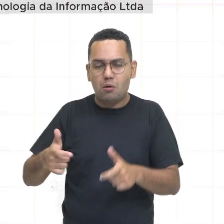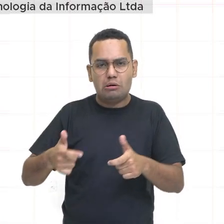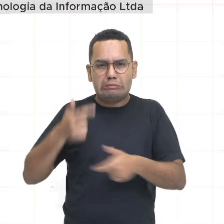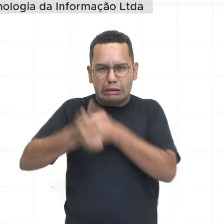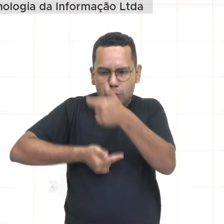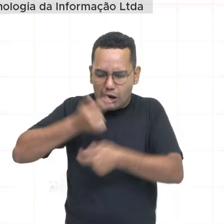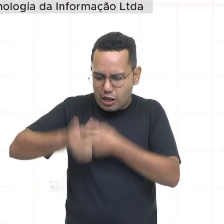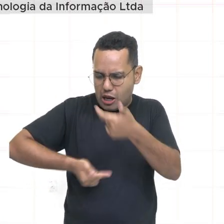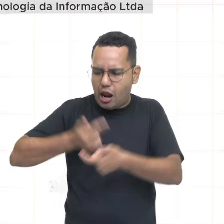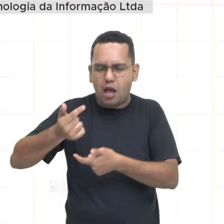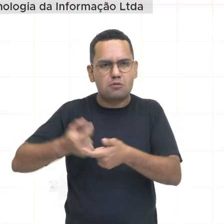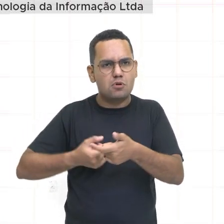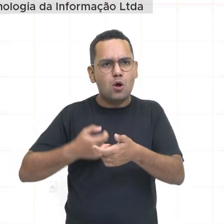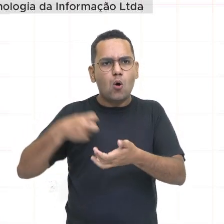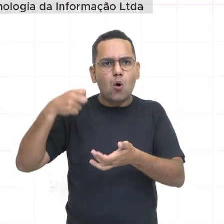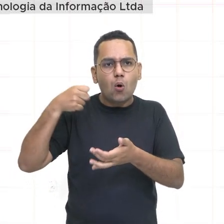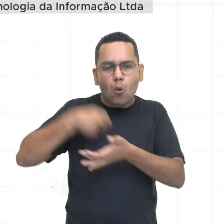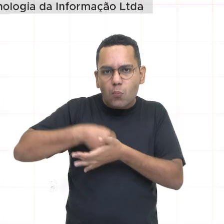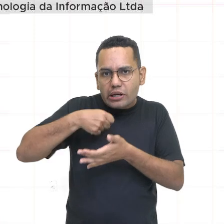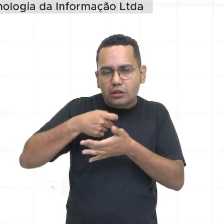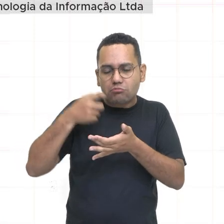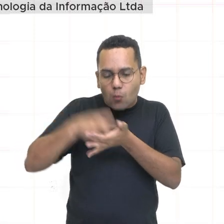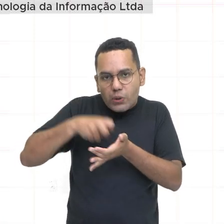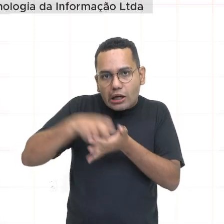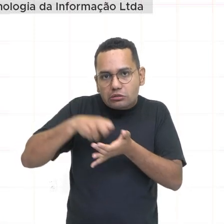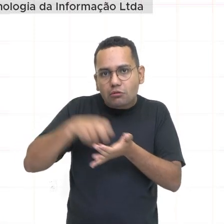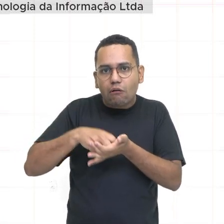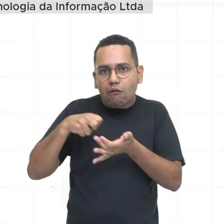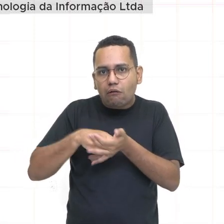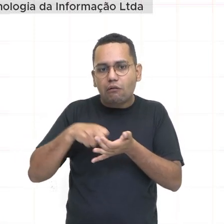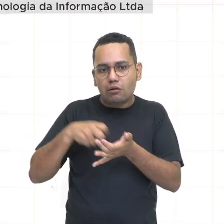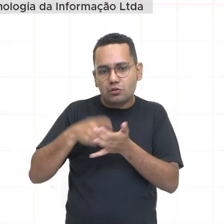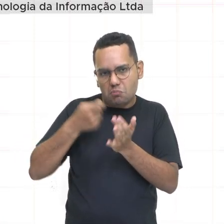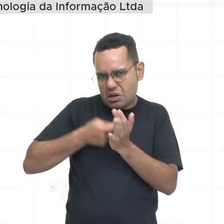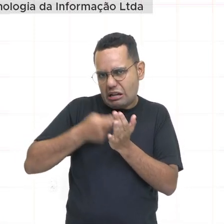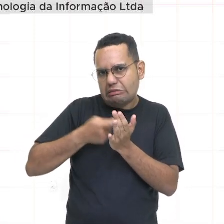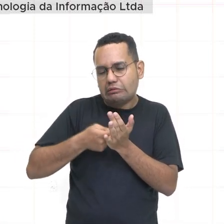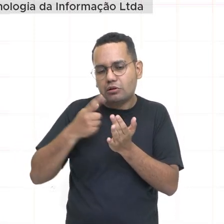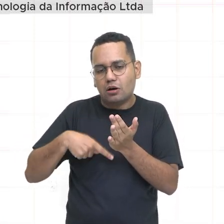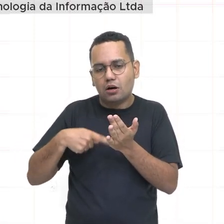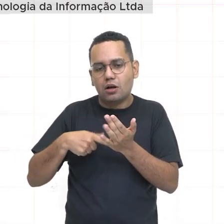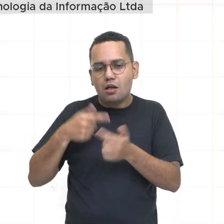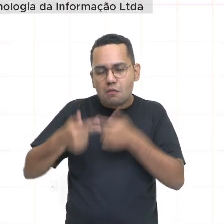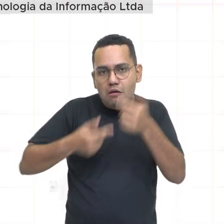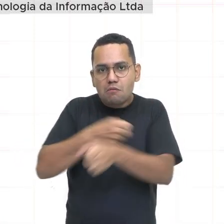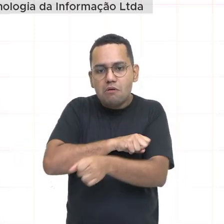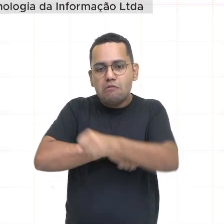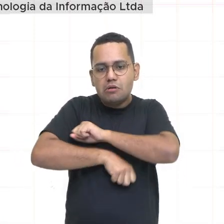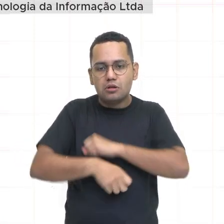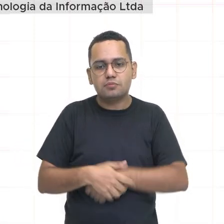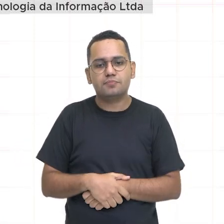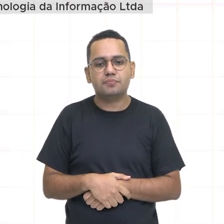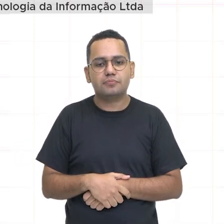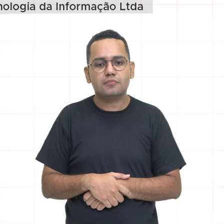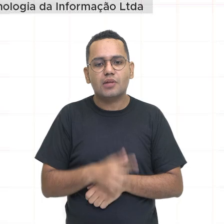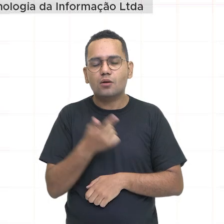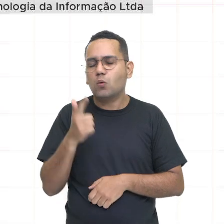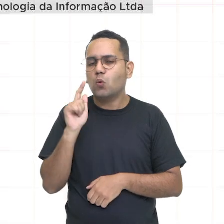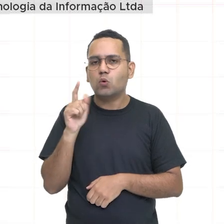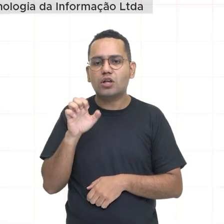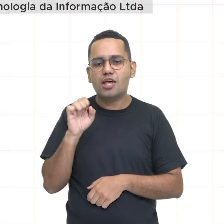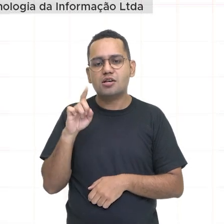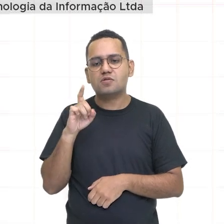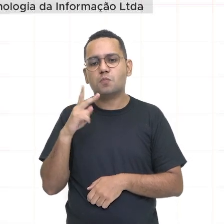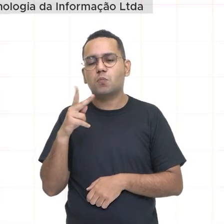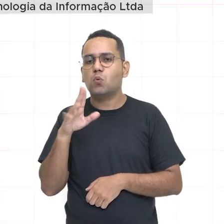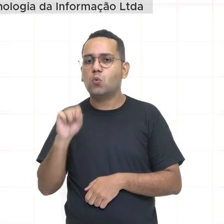ser características do stalinismo. E, além disso, o militarismo também é uma característica desse